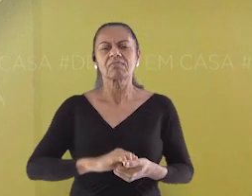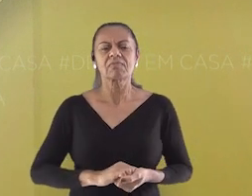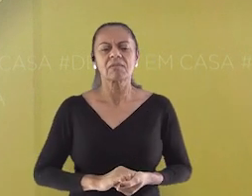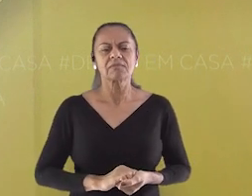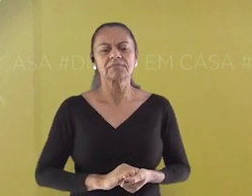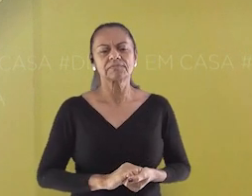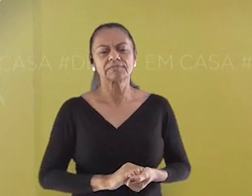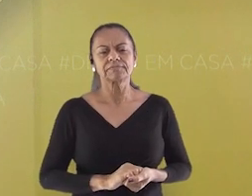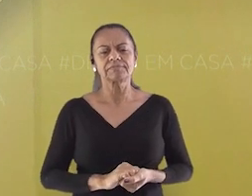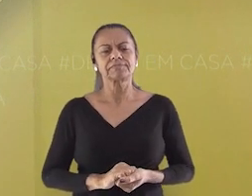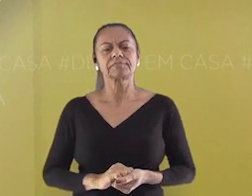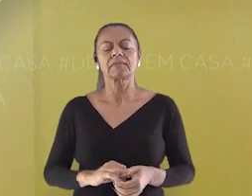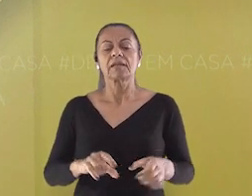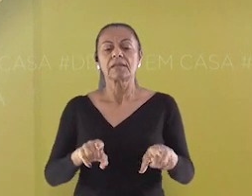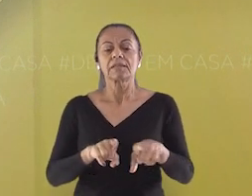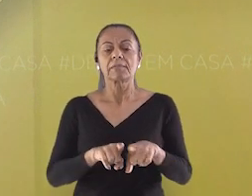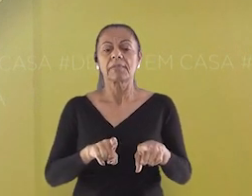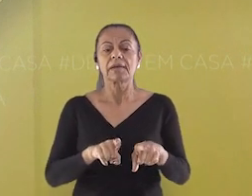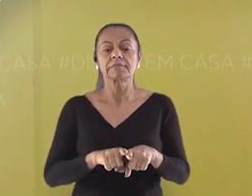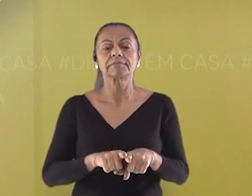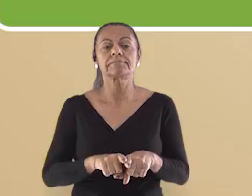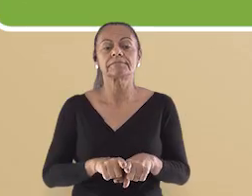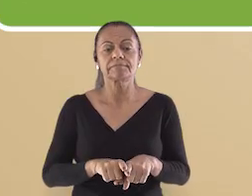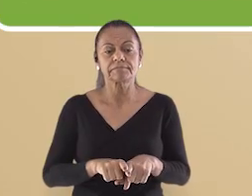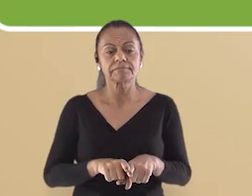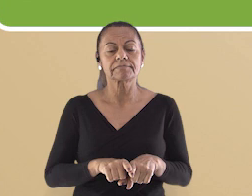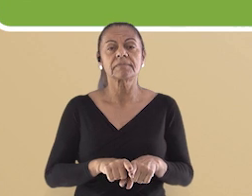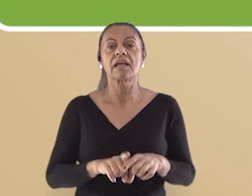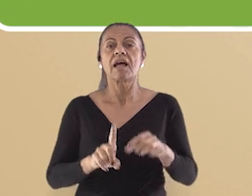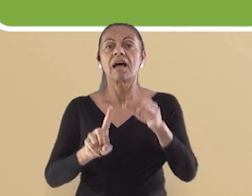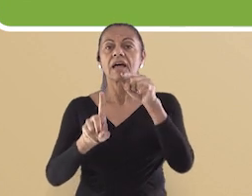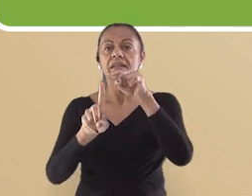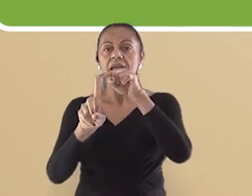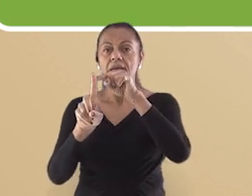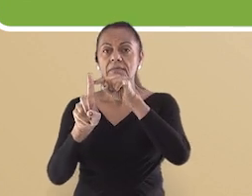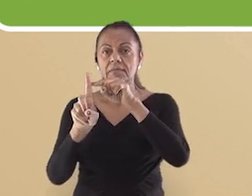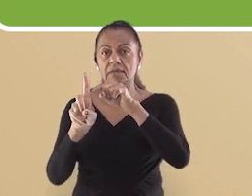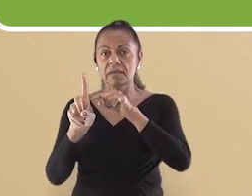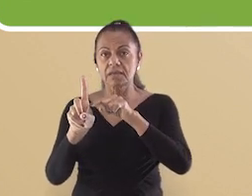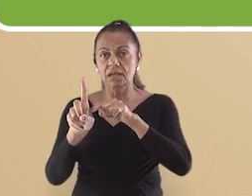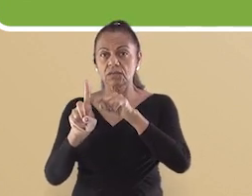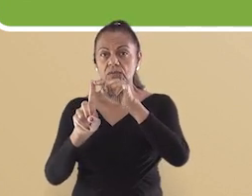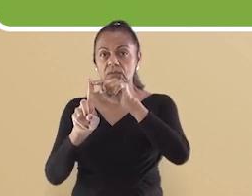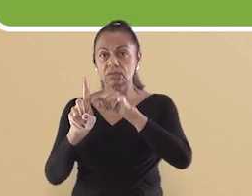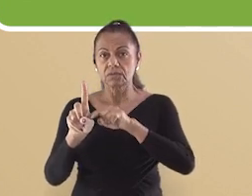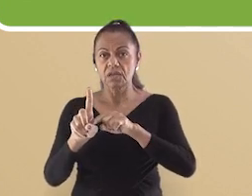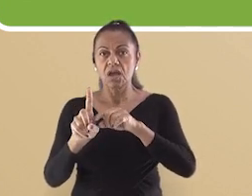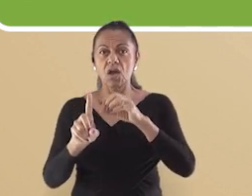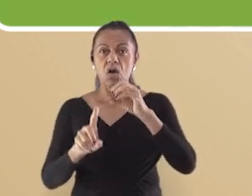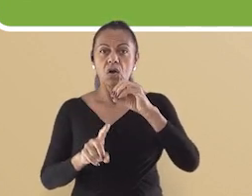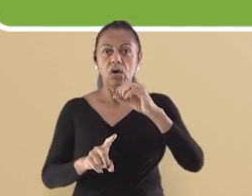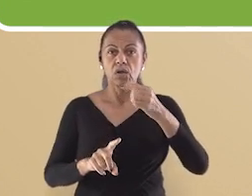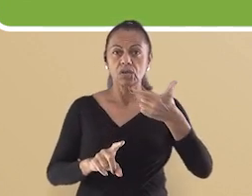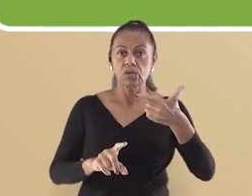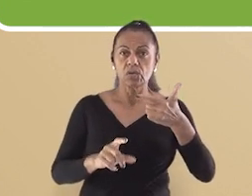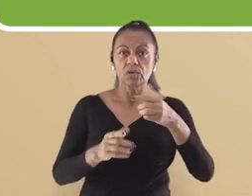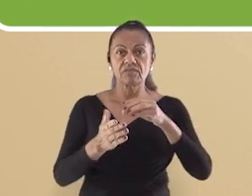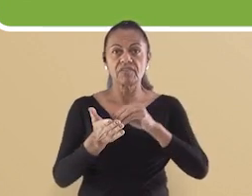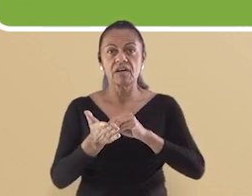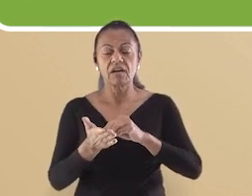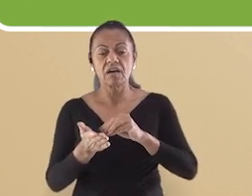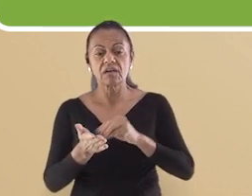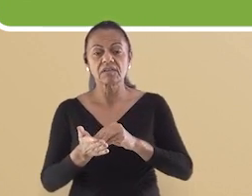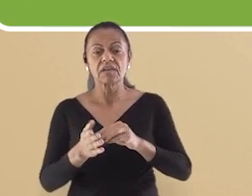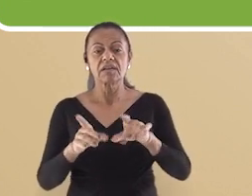nem o esmagamento das partes moles desse corpo. Outras condições ideais são a baixa temperatura, a falta